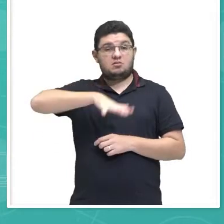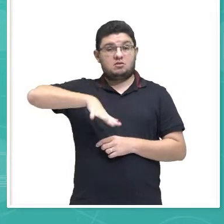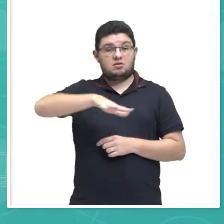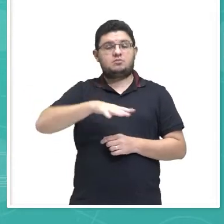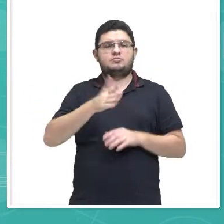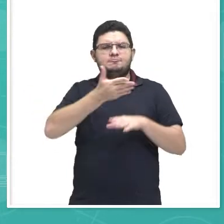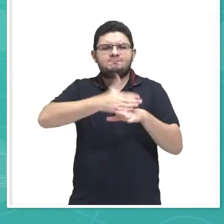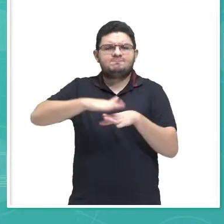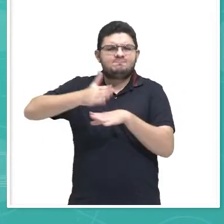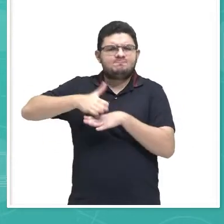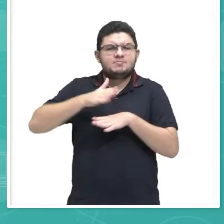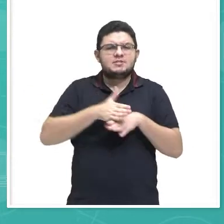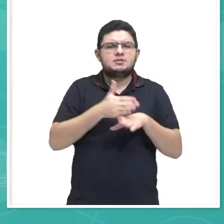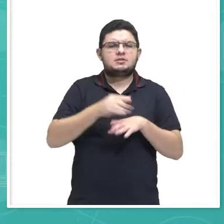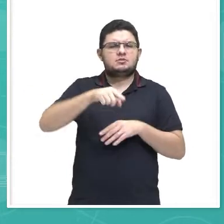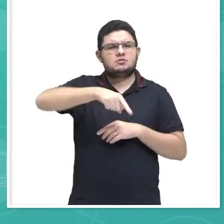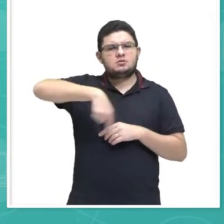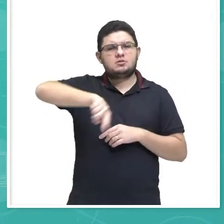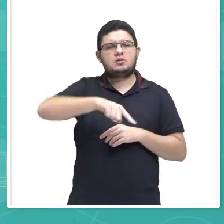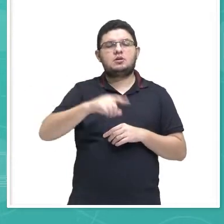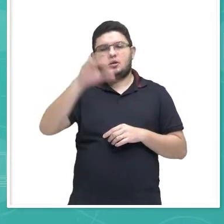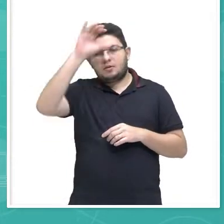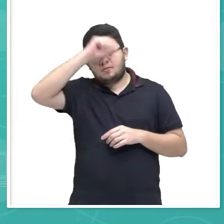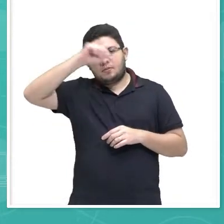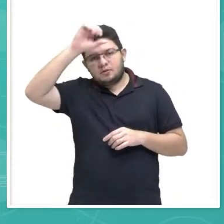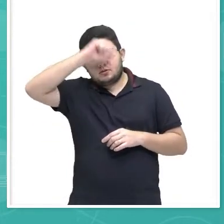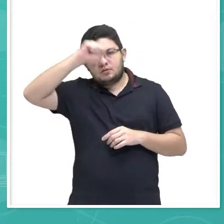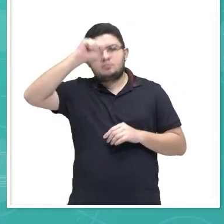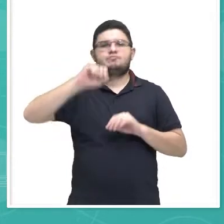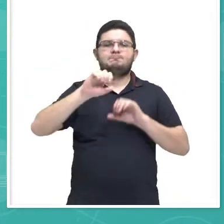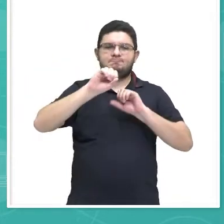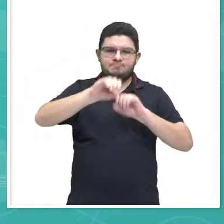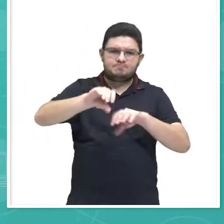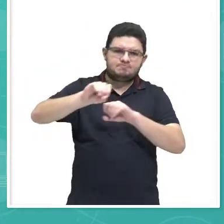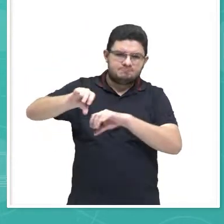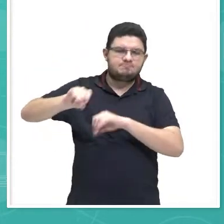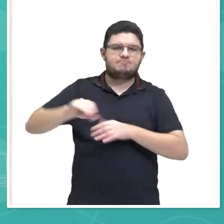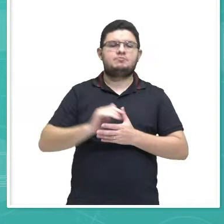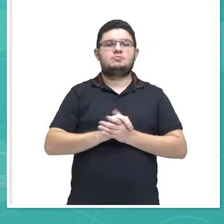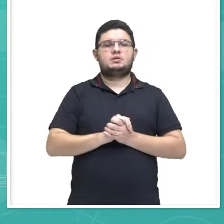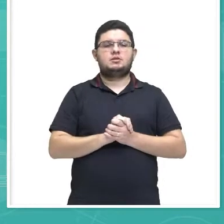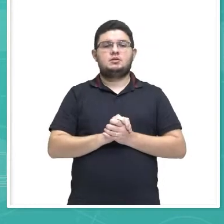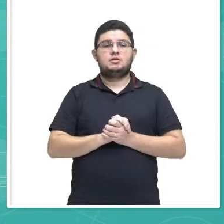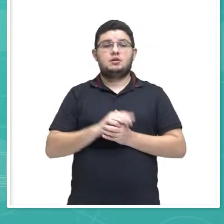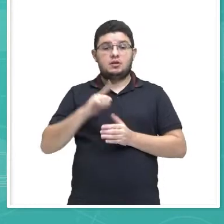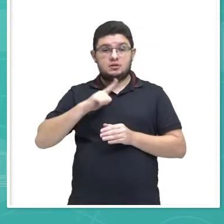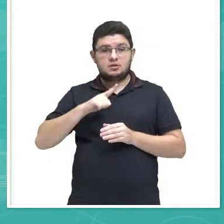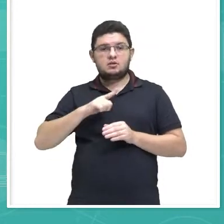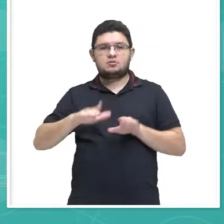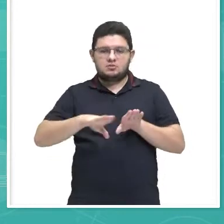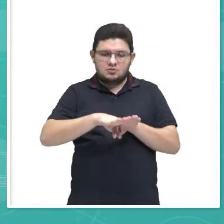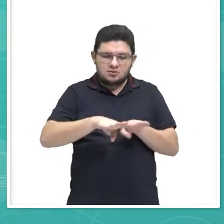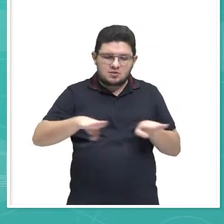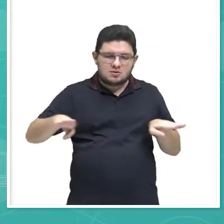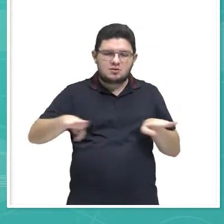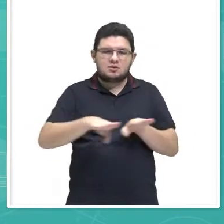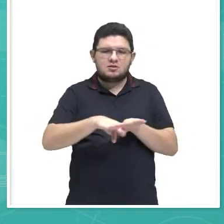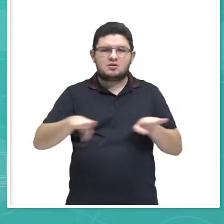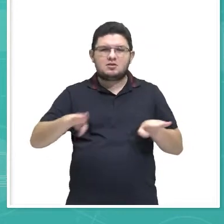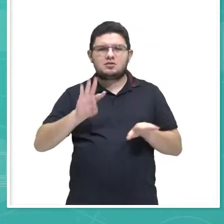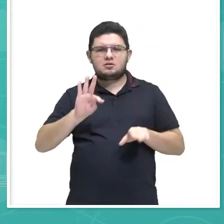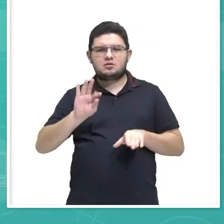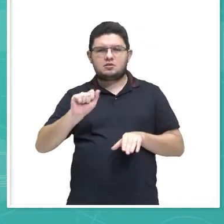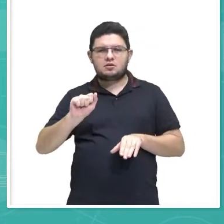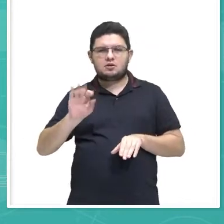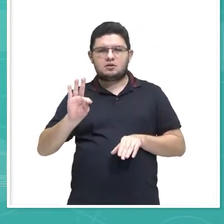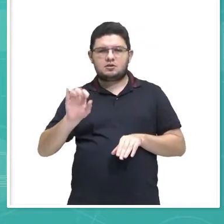onde é ensinadas as artes marciais. Então, geralmente, um dojo contém um tatame, que é esses blocos